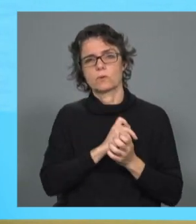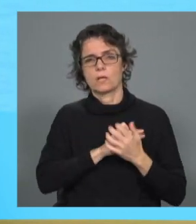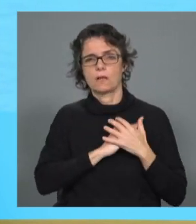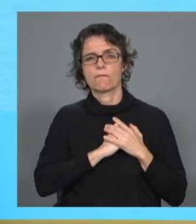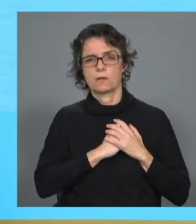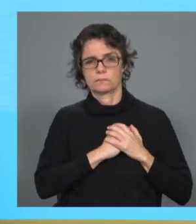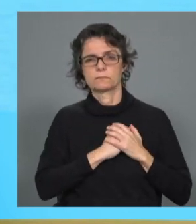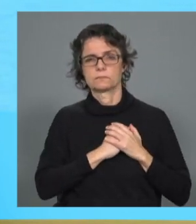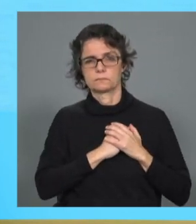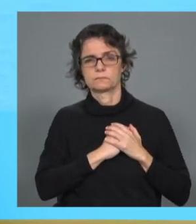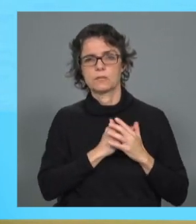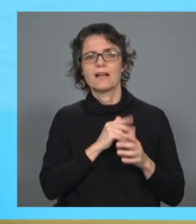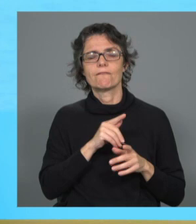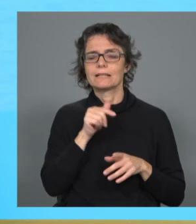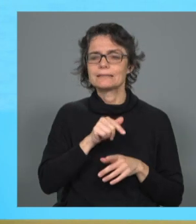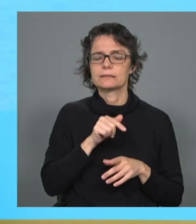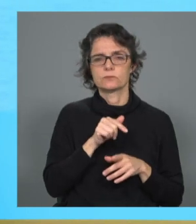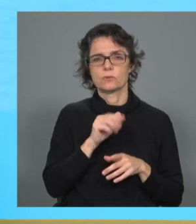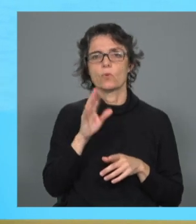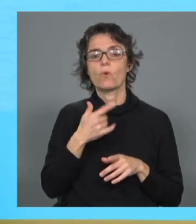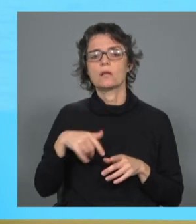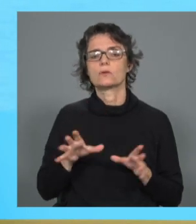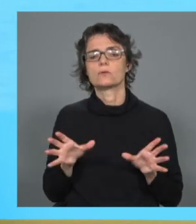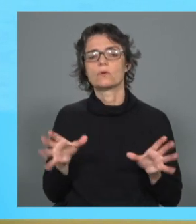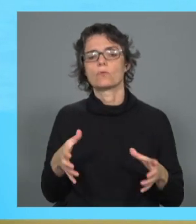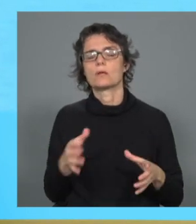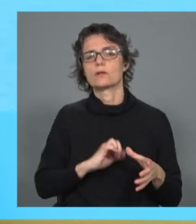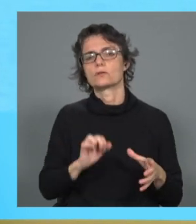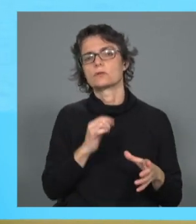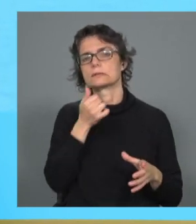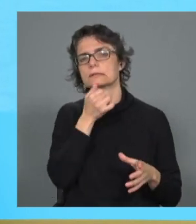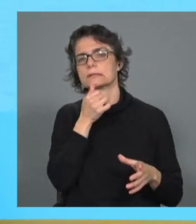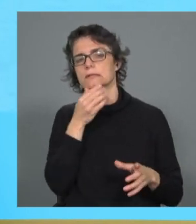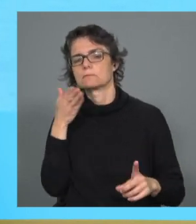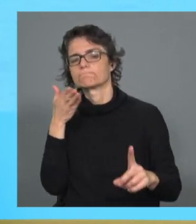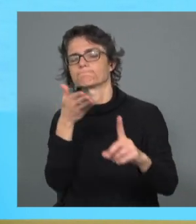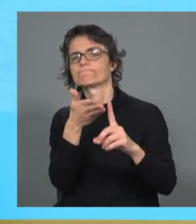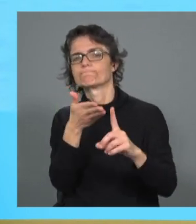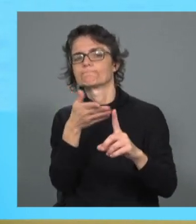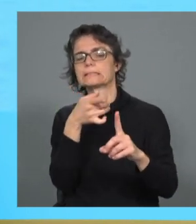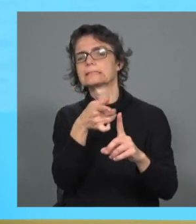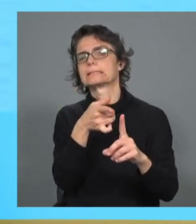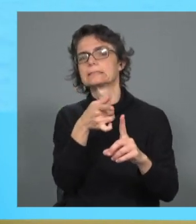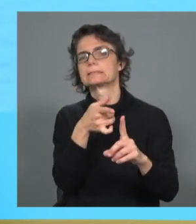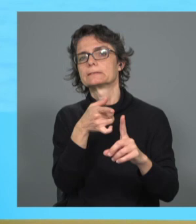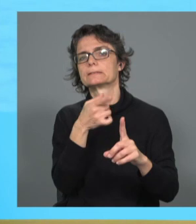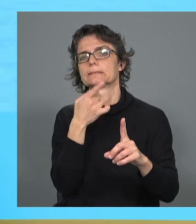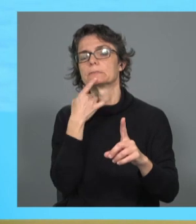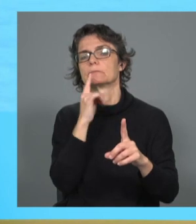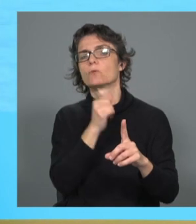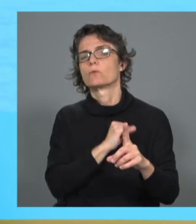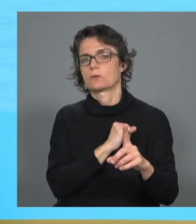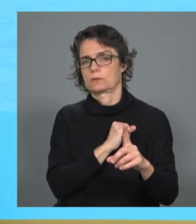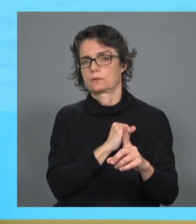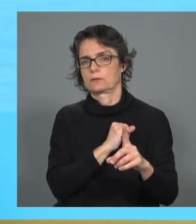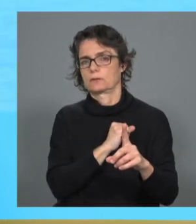uma comunidade parte em missão, seja qual for essa missão, não é? Quando uma comunidade parte em missão, aí vê-se a maturidade